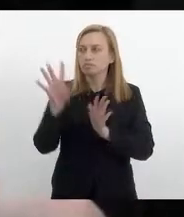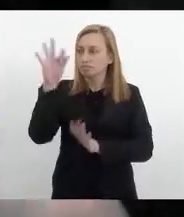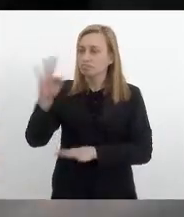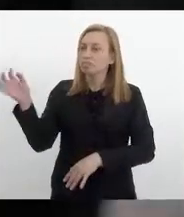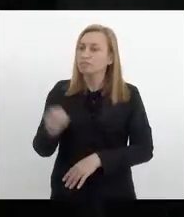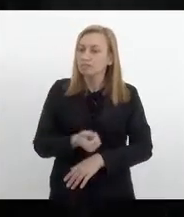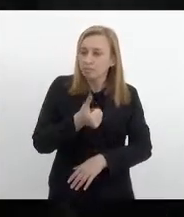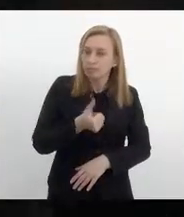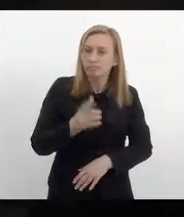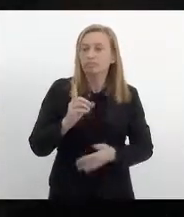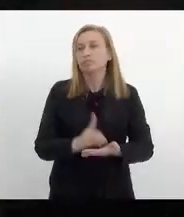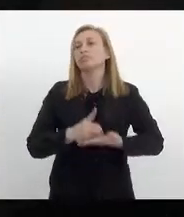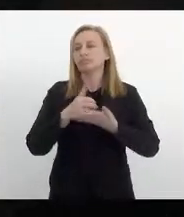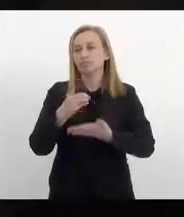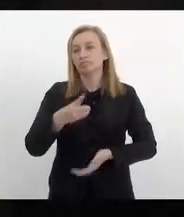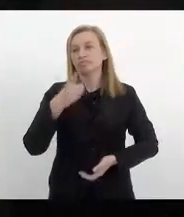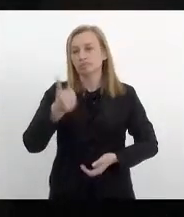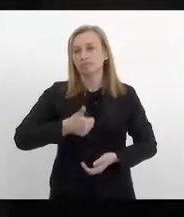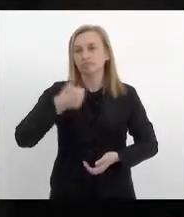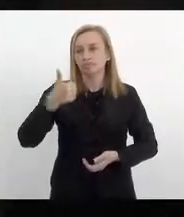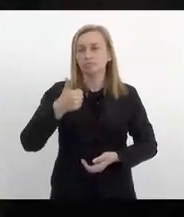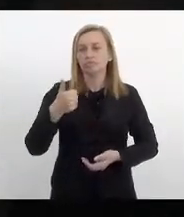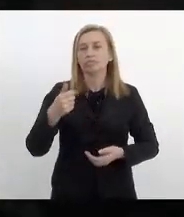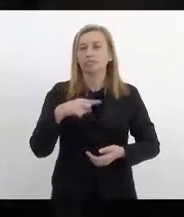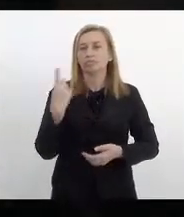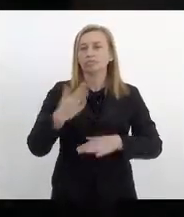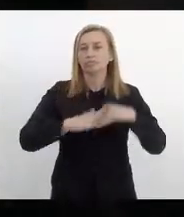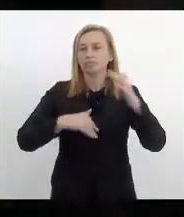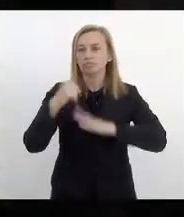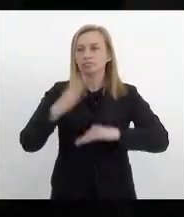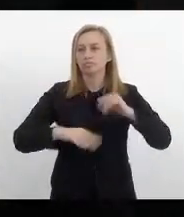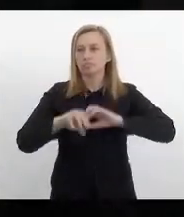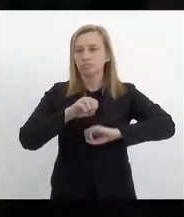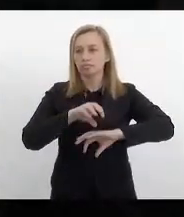para garantir dignidade para os nossos profissionais da educação.